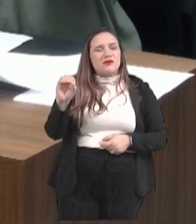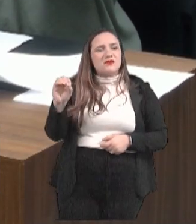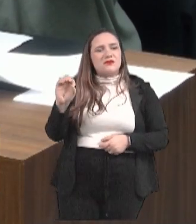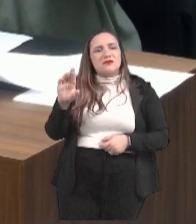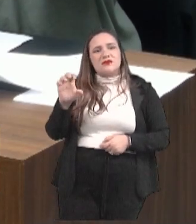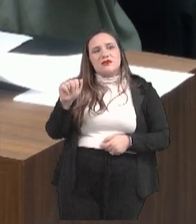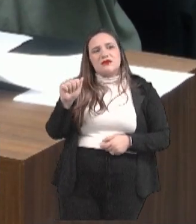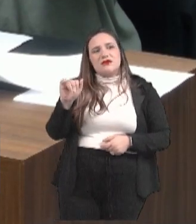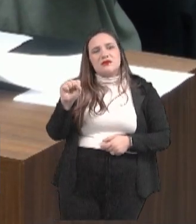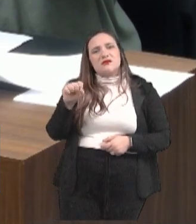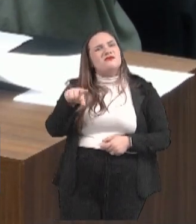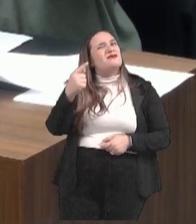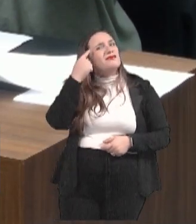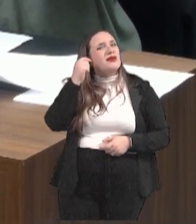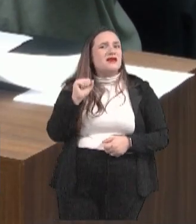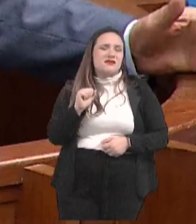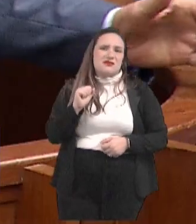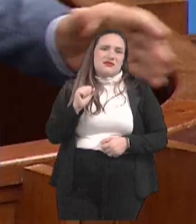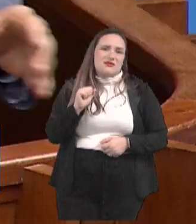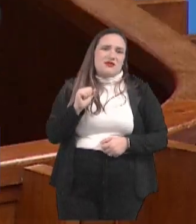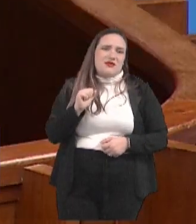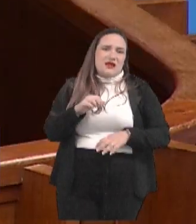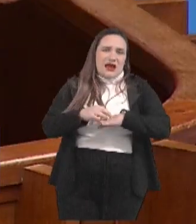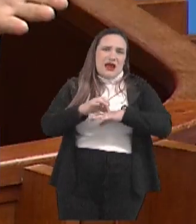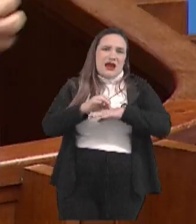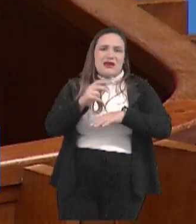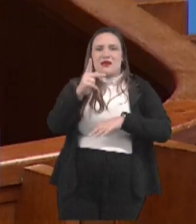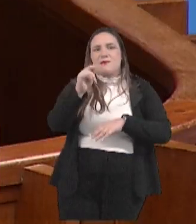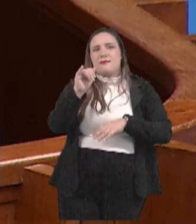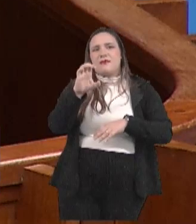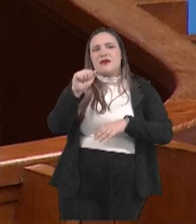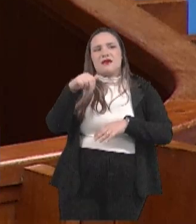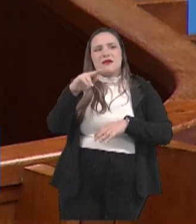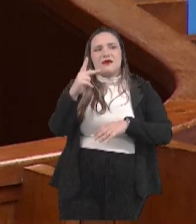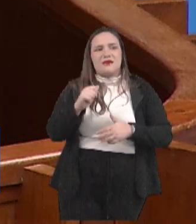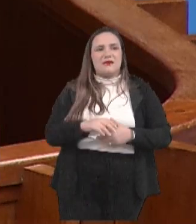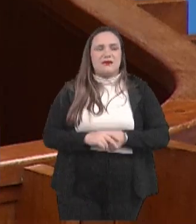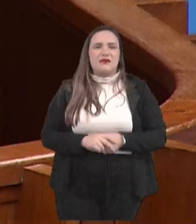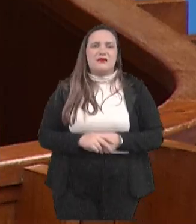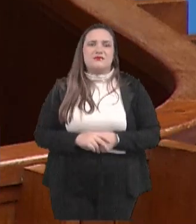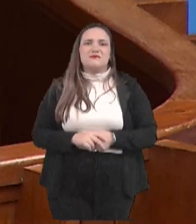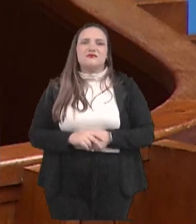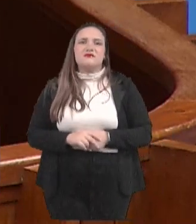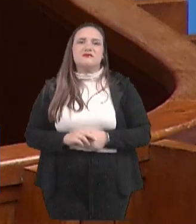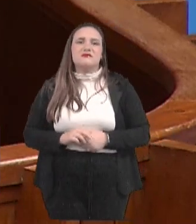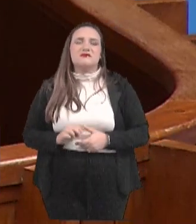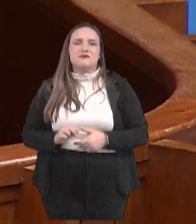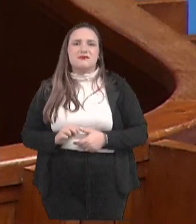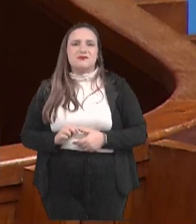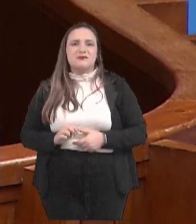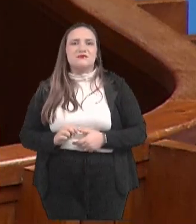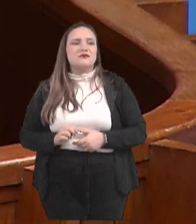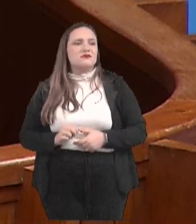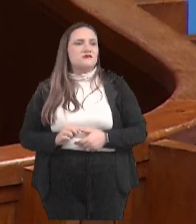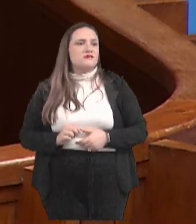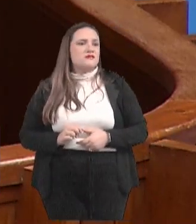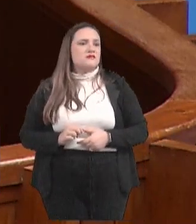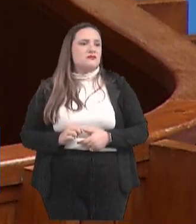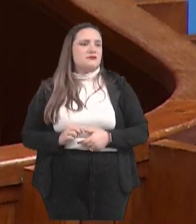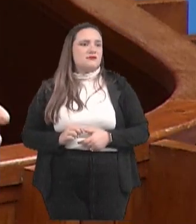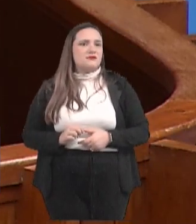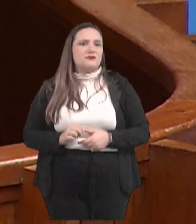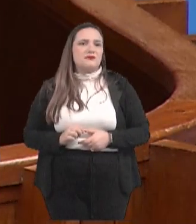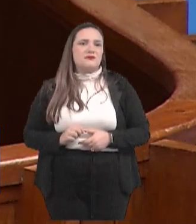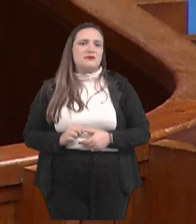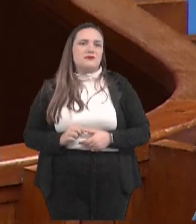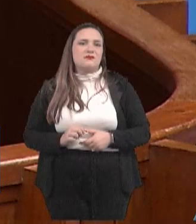custar a picanha? Você calcula. Outro dia eu estava vendo uns urubu, tá a crise tão grande que o urubu estava comendo abóbora. Eu